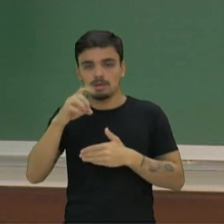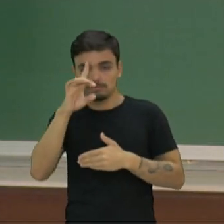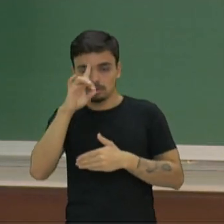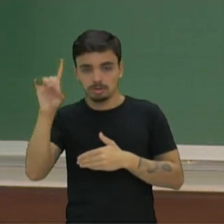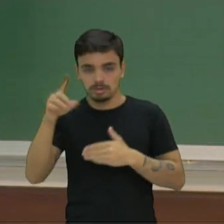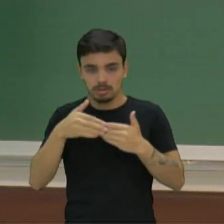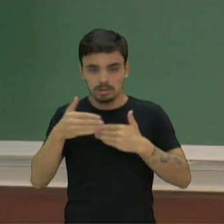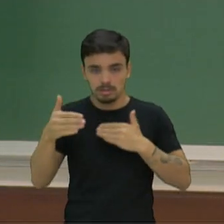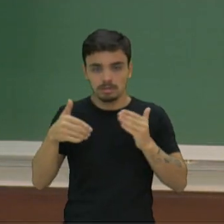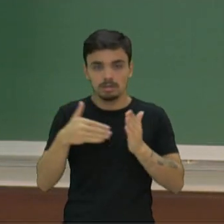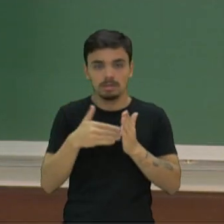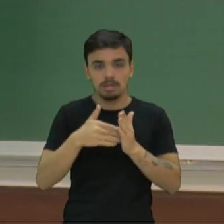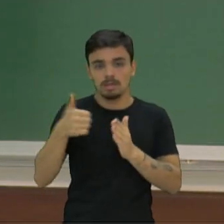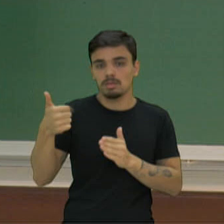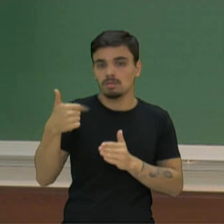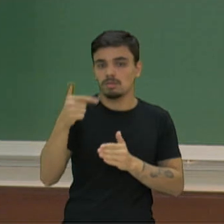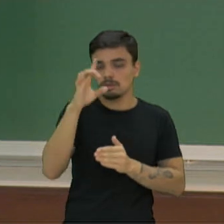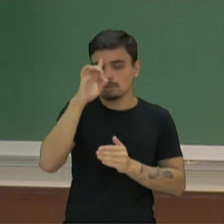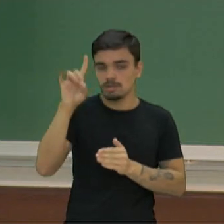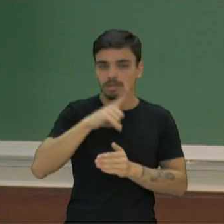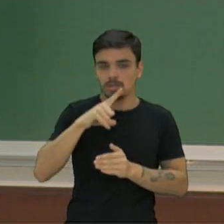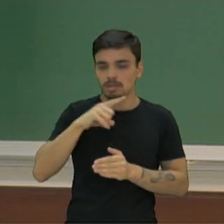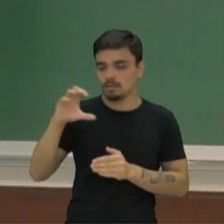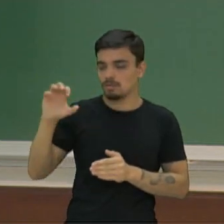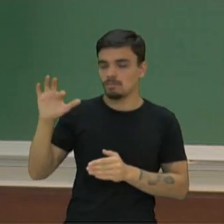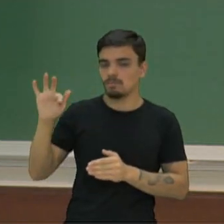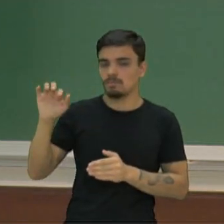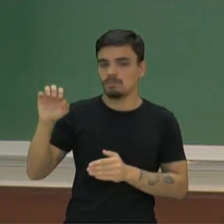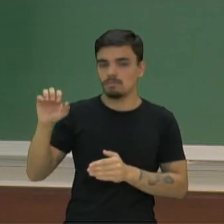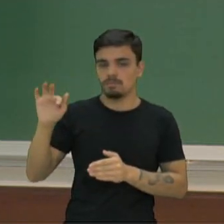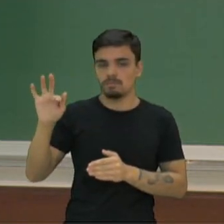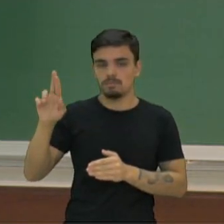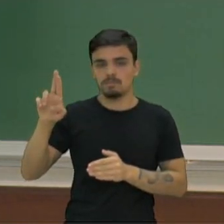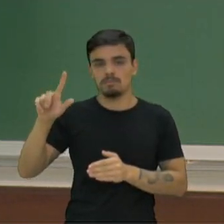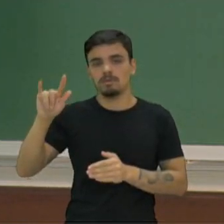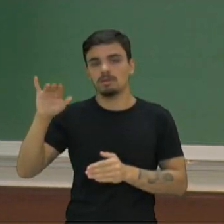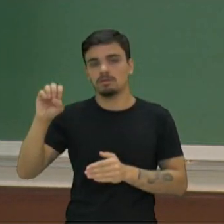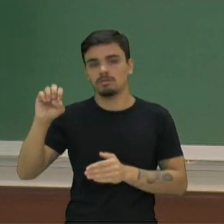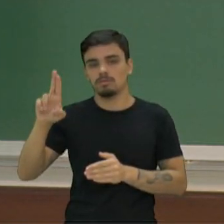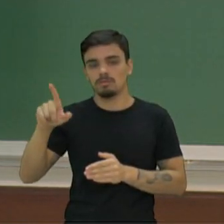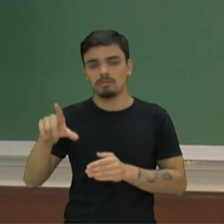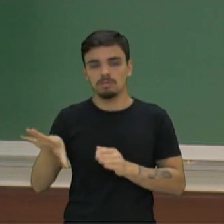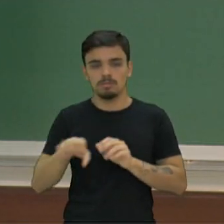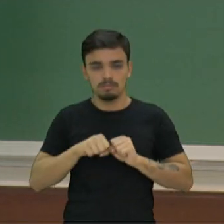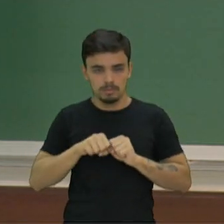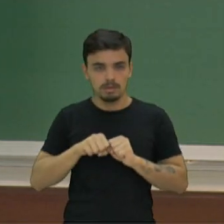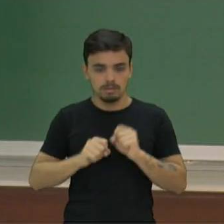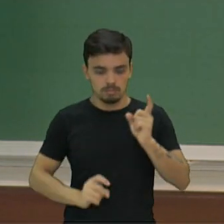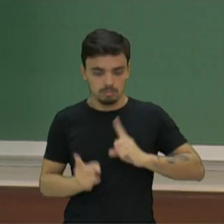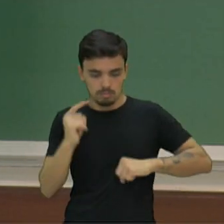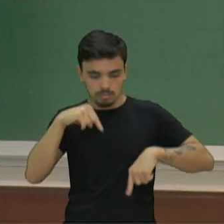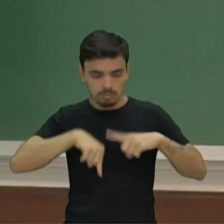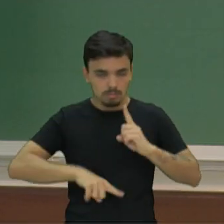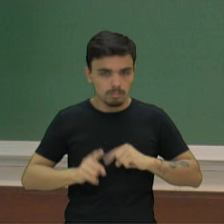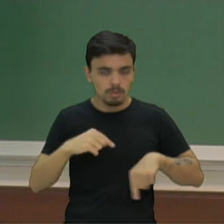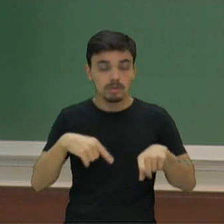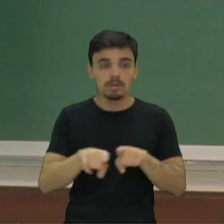dia, o folículo vai receber a ação dos hormônios LH e FSH, né? Aumenta,